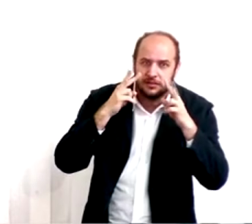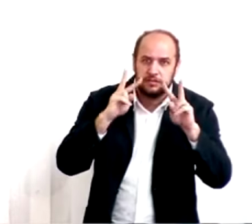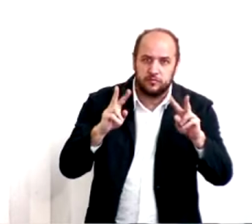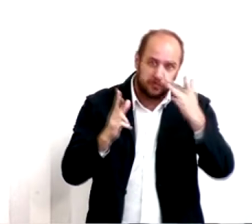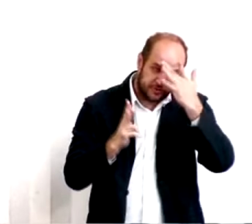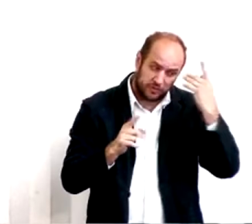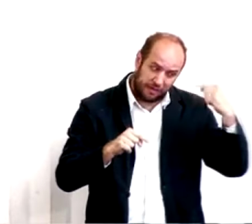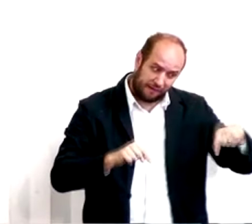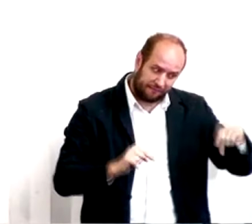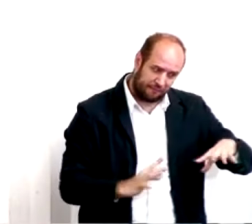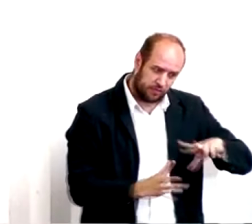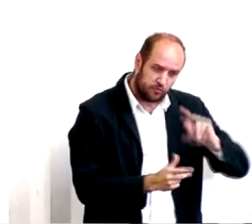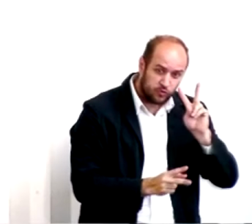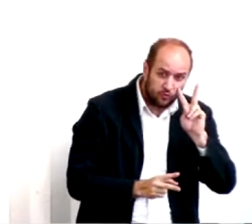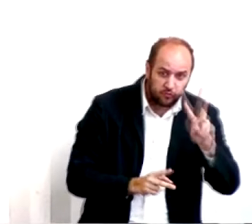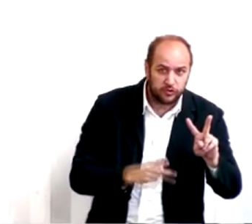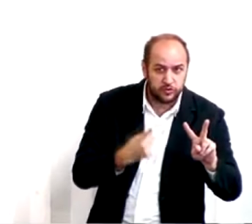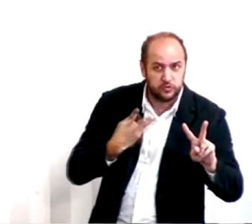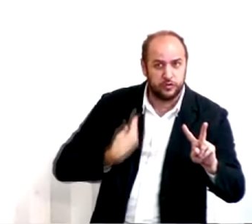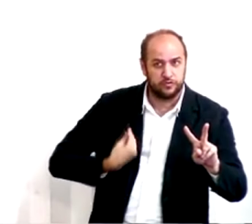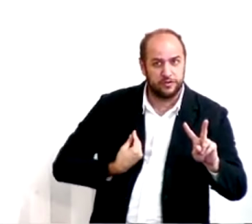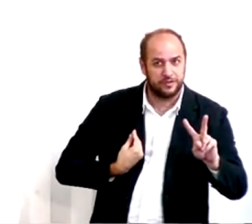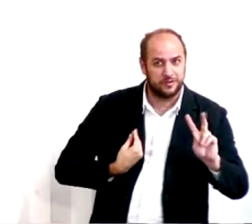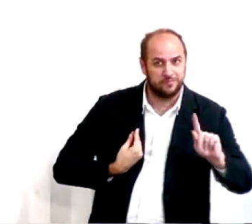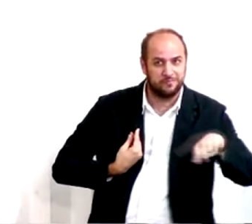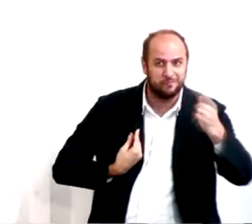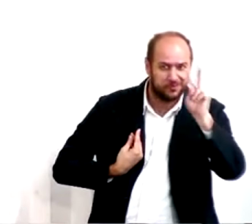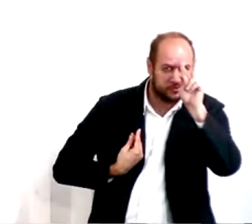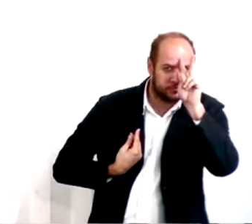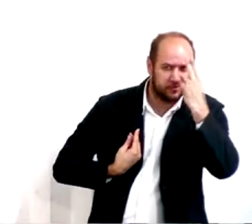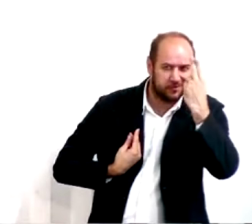impactor e em situações inimagináveis